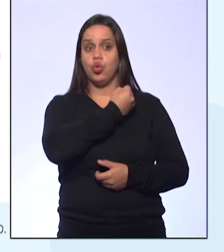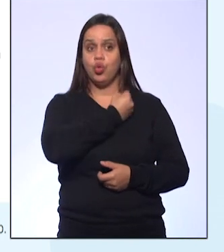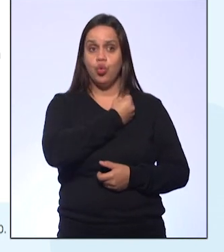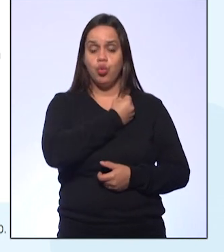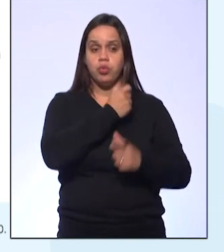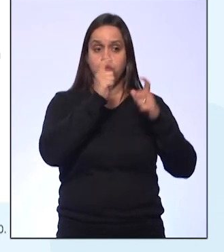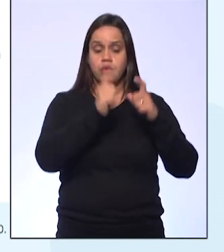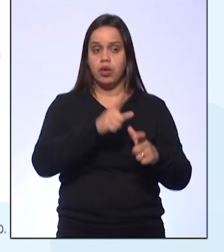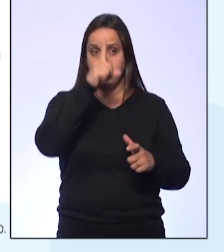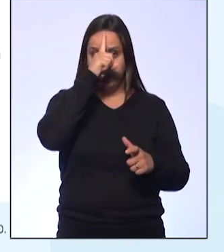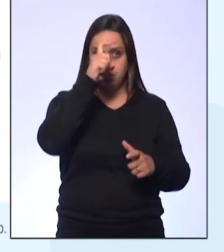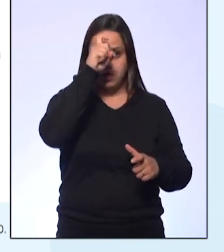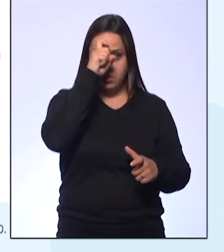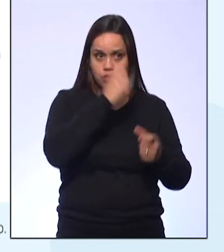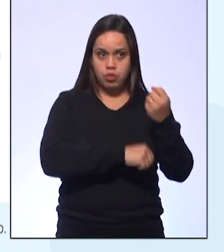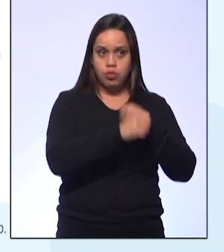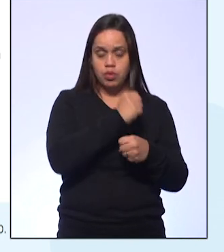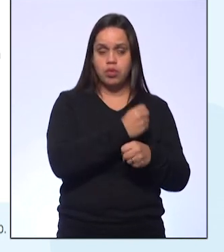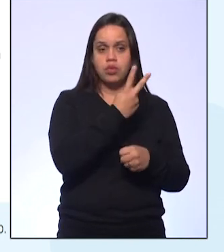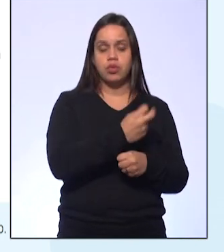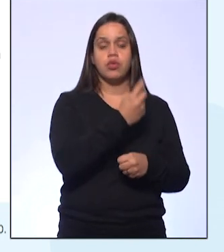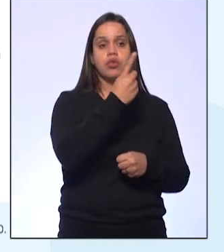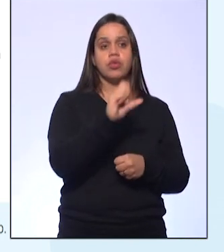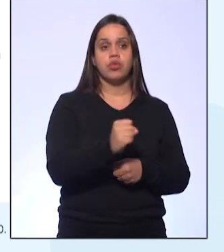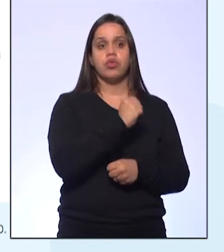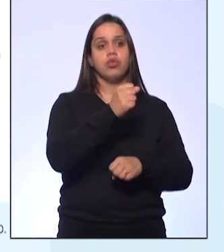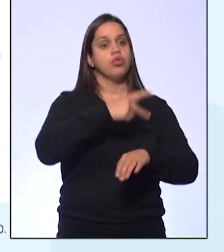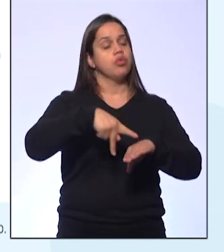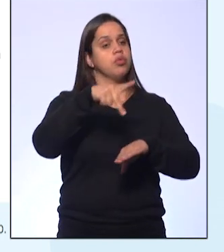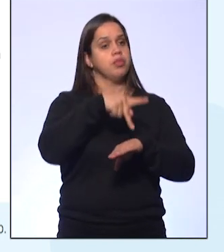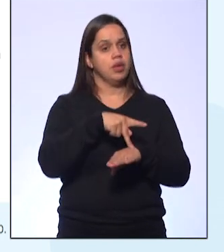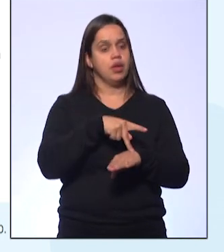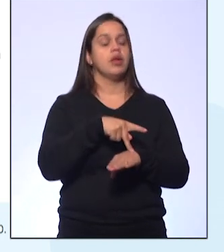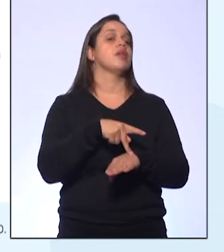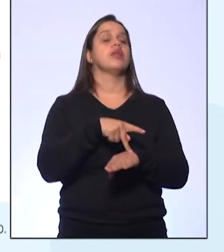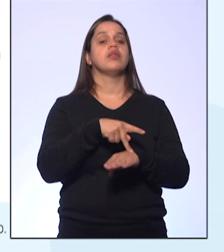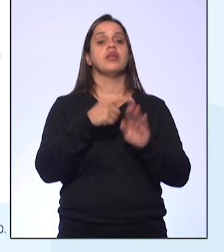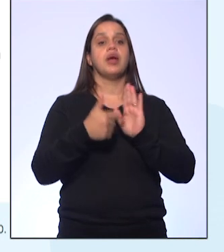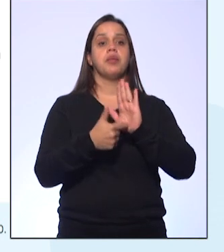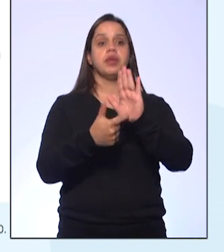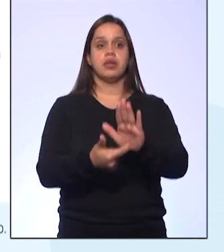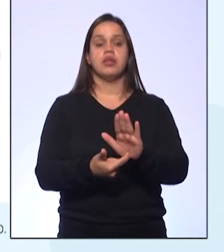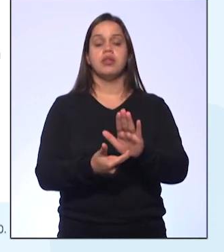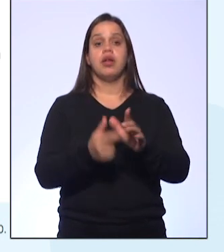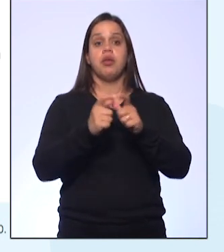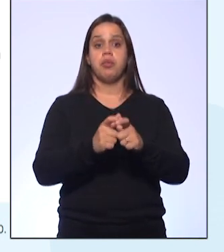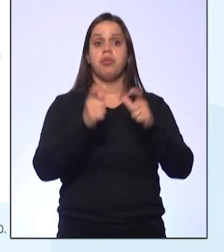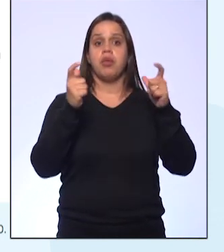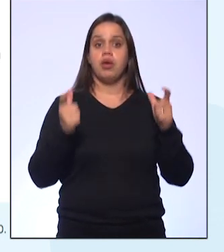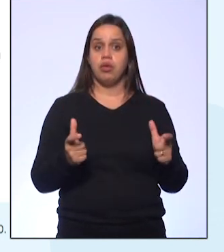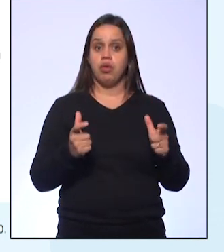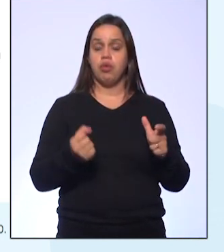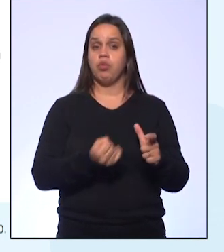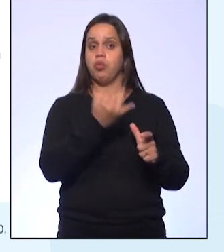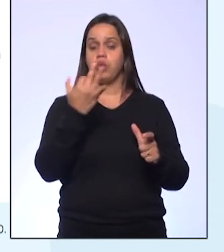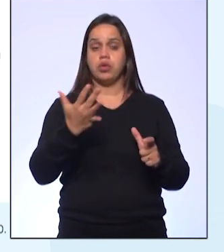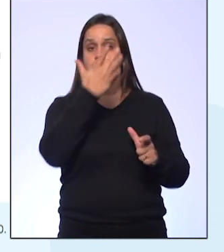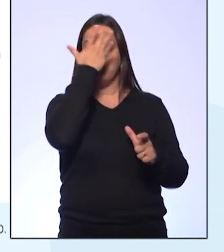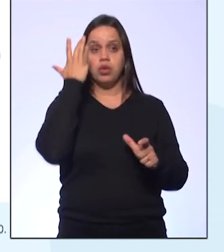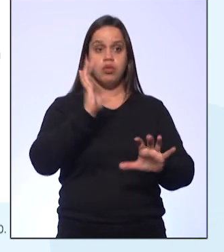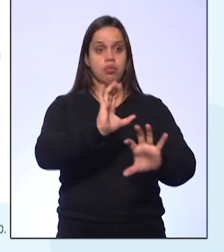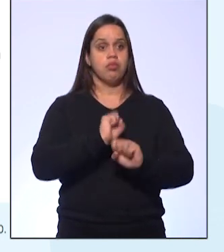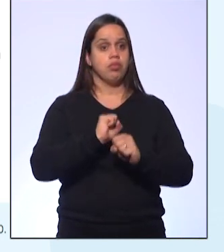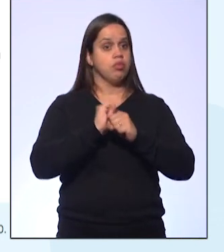leitos hospitalares em 2018 dos países que apresentaram aí o maior número de casos confirmados